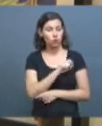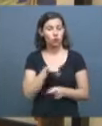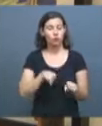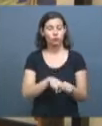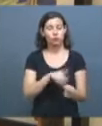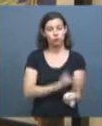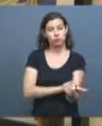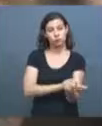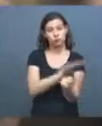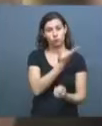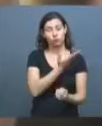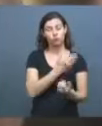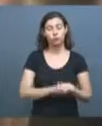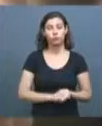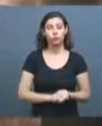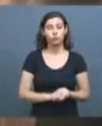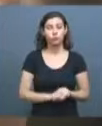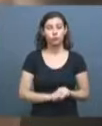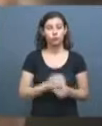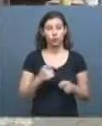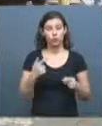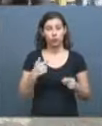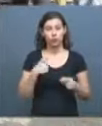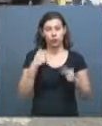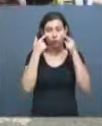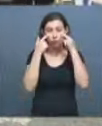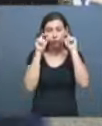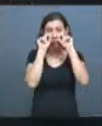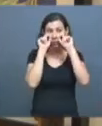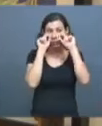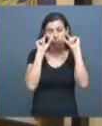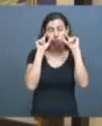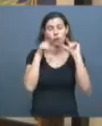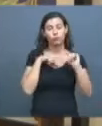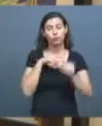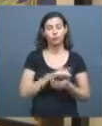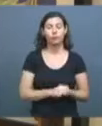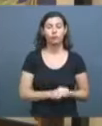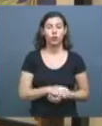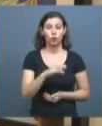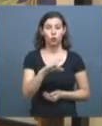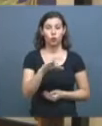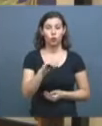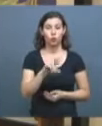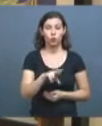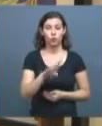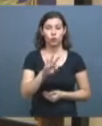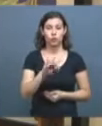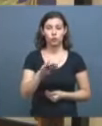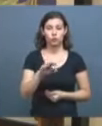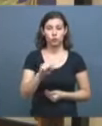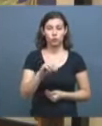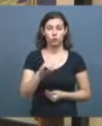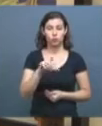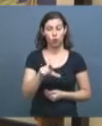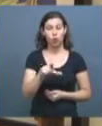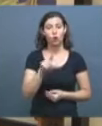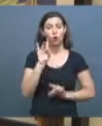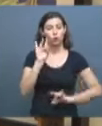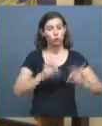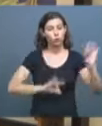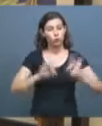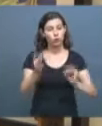arterial. E isso dilata as pupilas. Já o cortisol? O cortisol é um hormônio inflamatório. Porque o